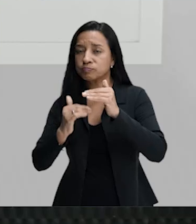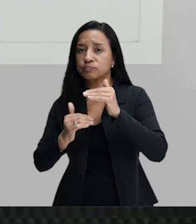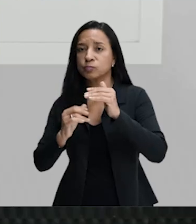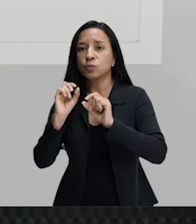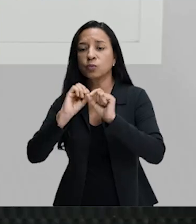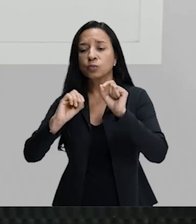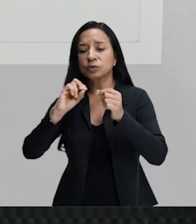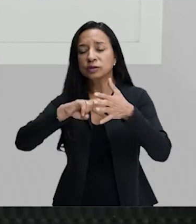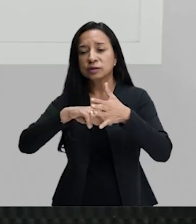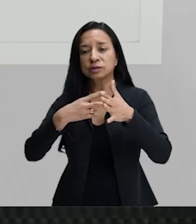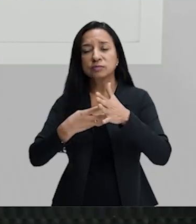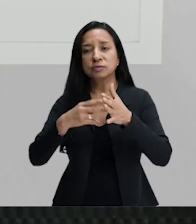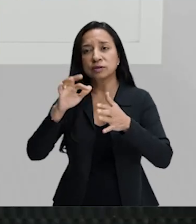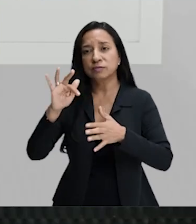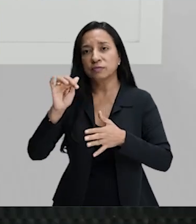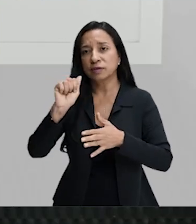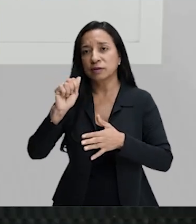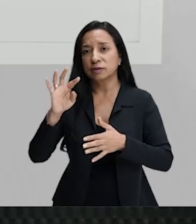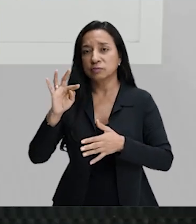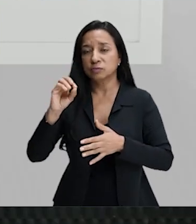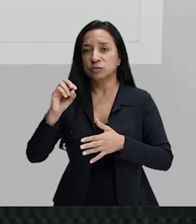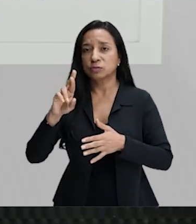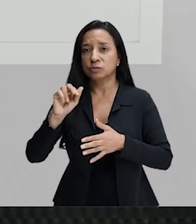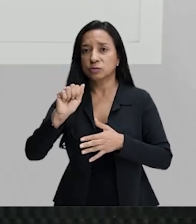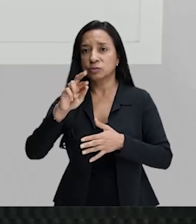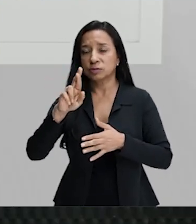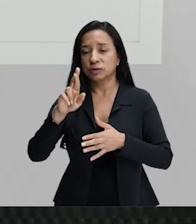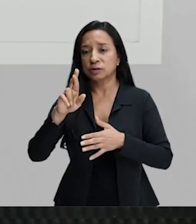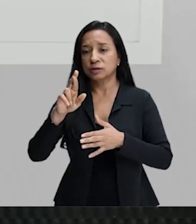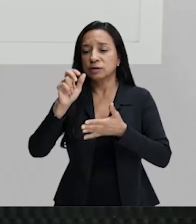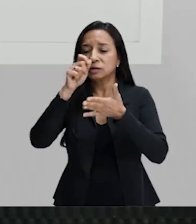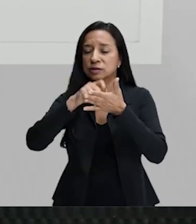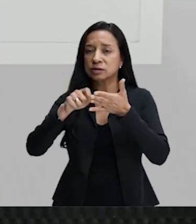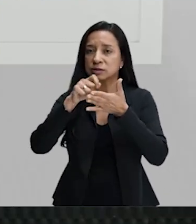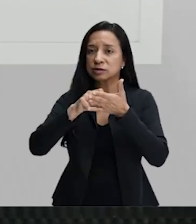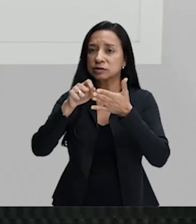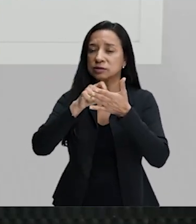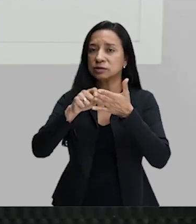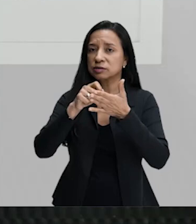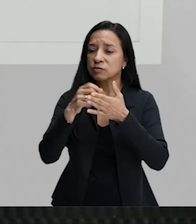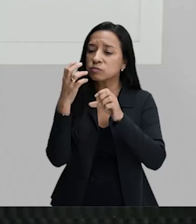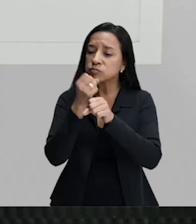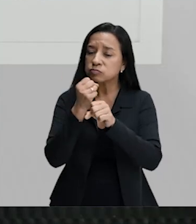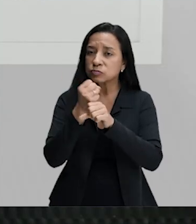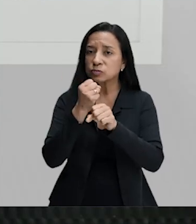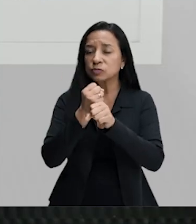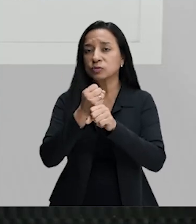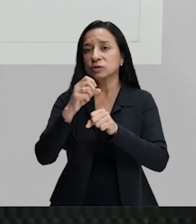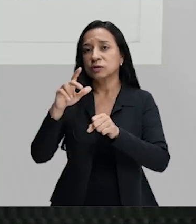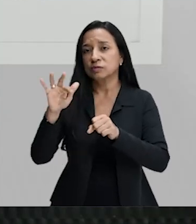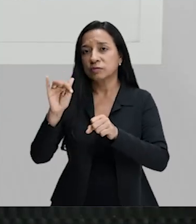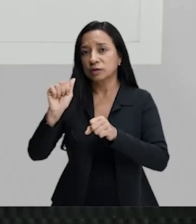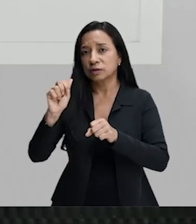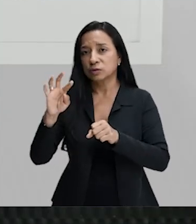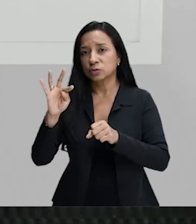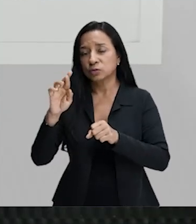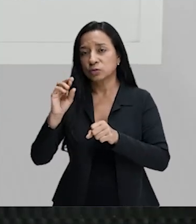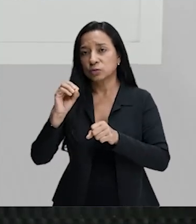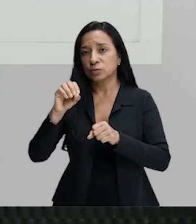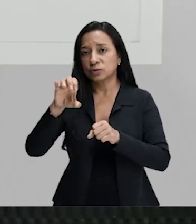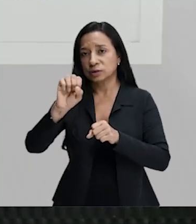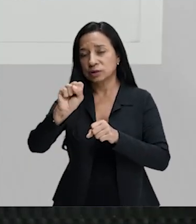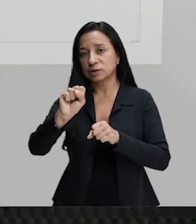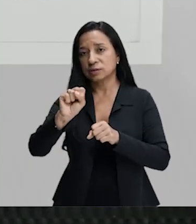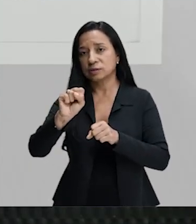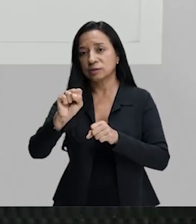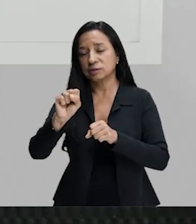que significava fatorar? Significava escrever em forma de produto de fatores. Tá? Você estudou também